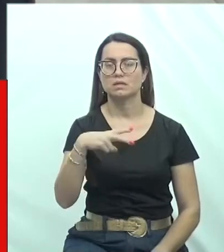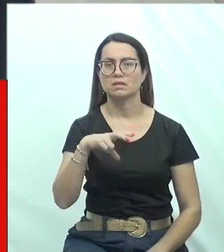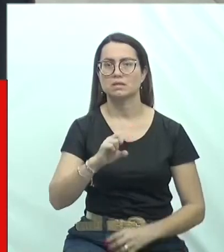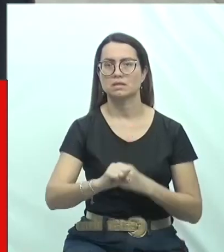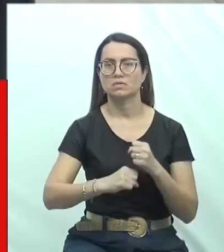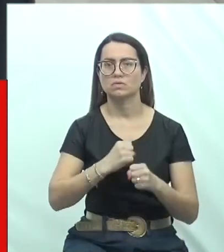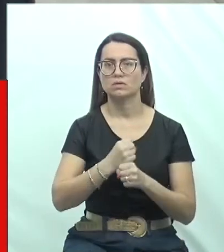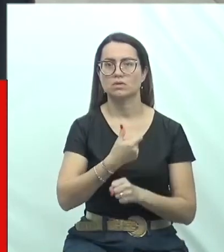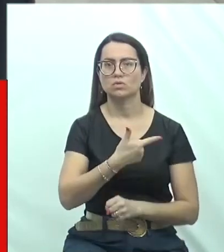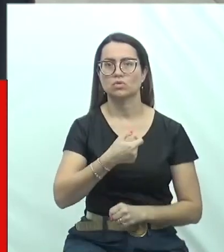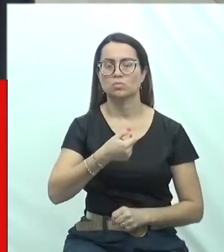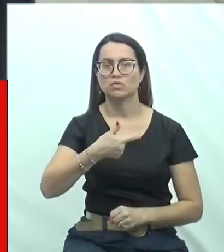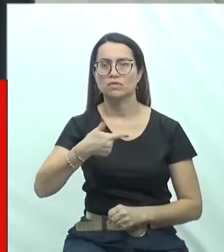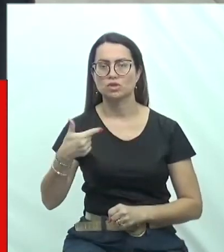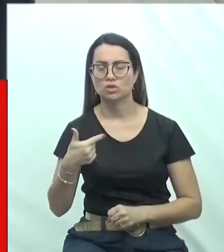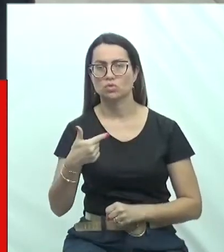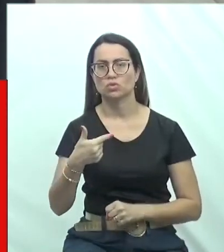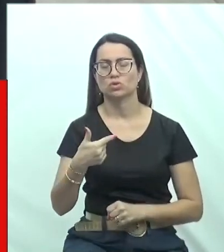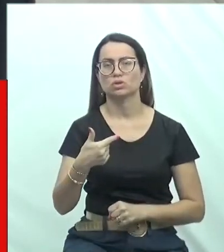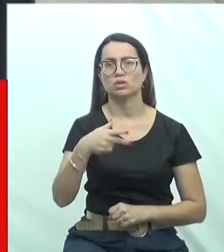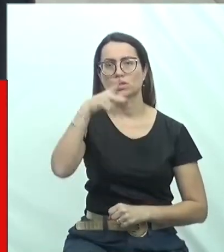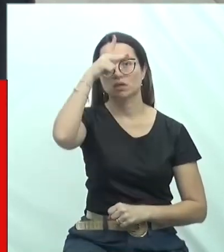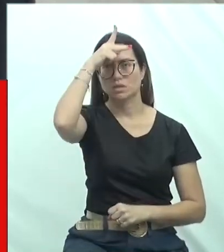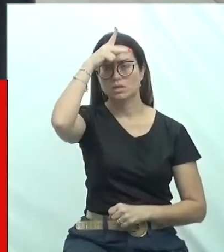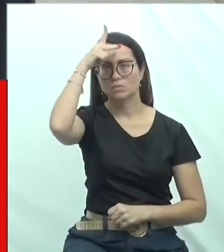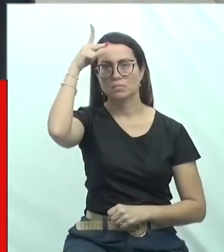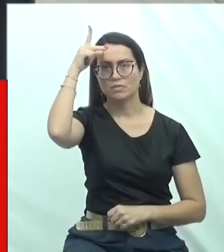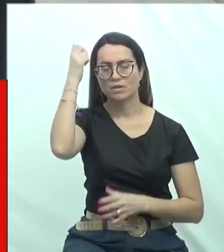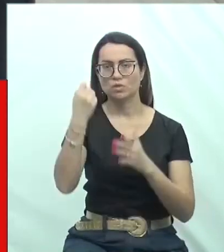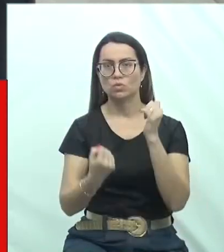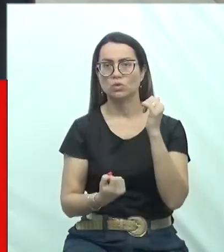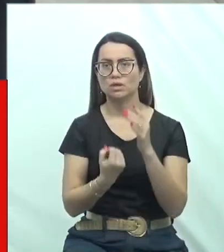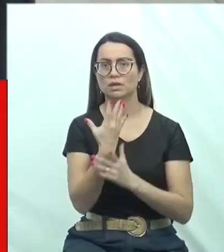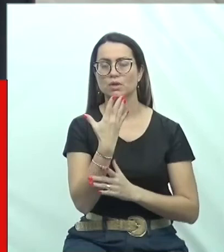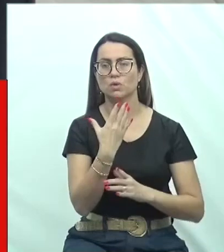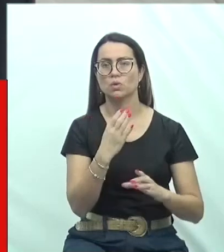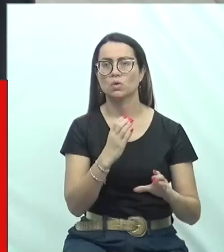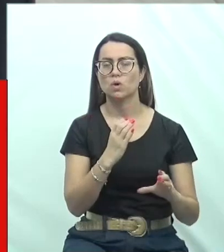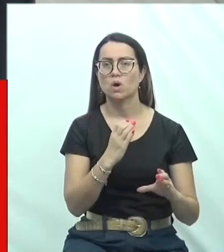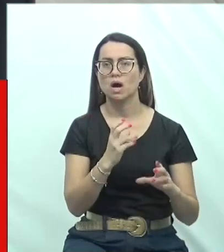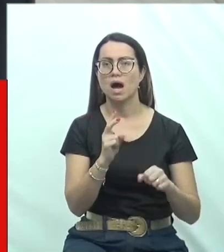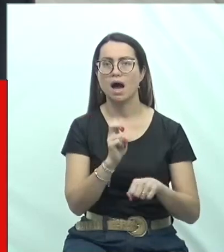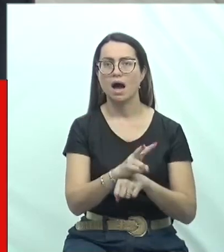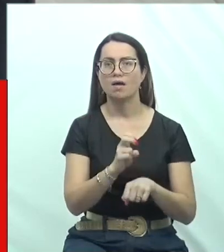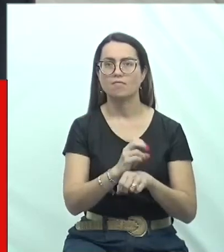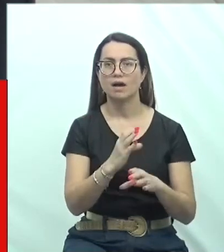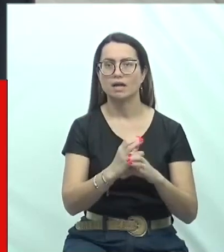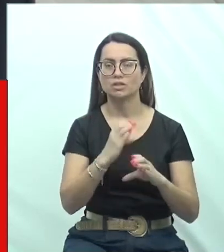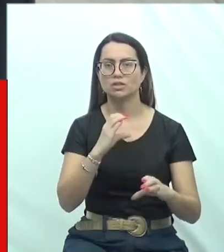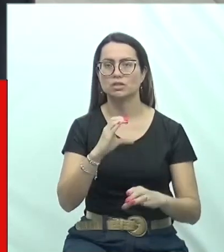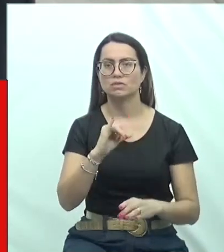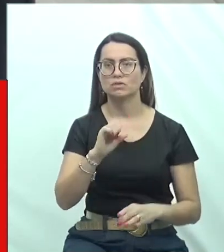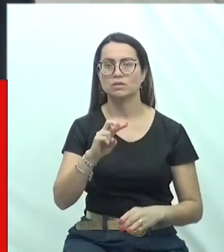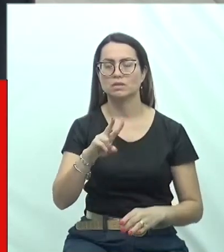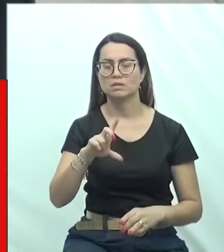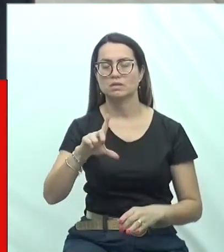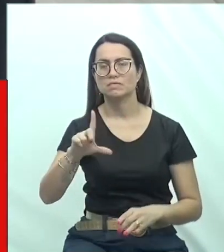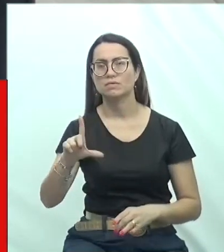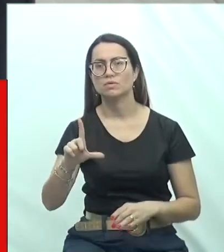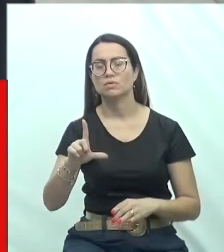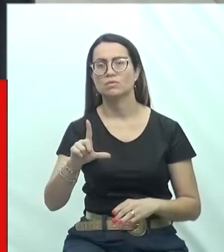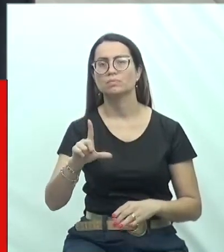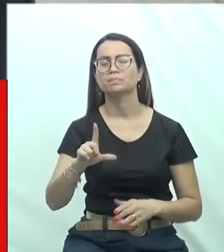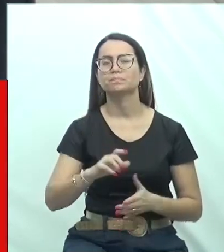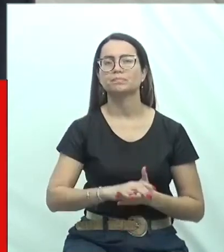PLC-EXE-035/2022, encaminhado pelo Prefeito Municipal, que cria uma vaga de engenheiro civil, incluindo-a no anexo 1, cargos